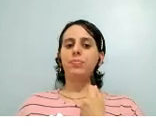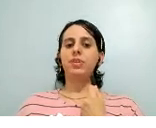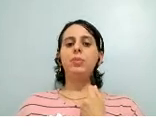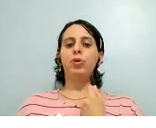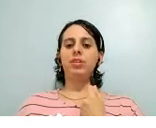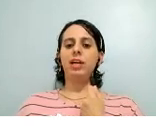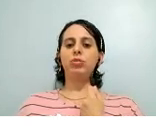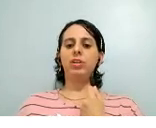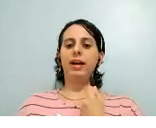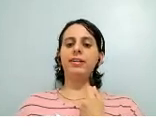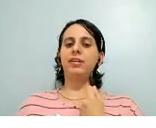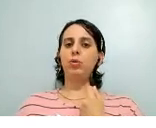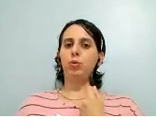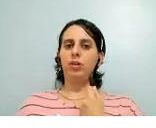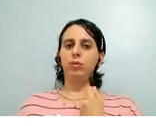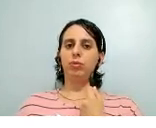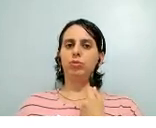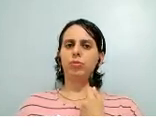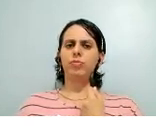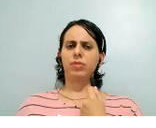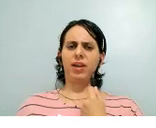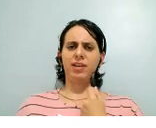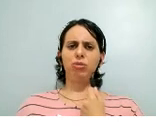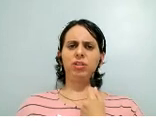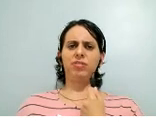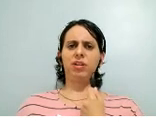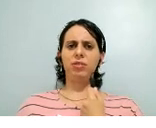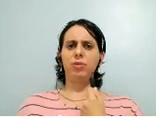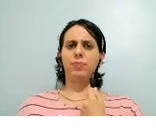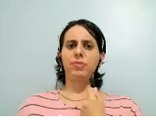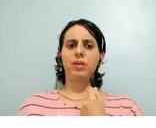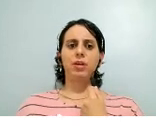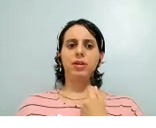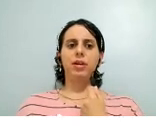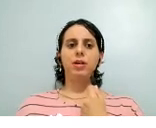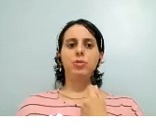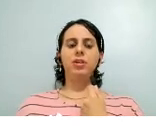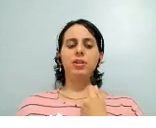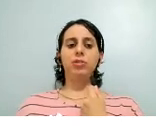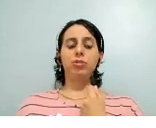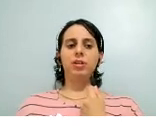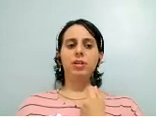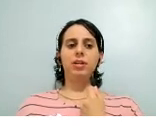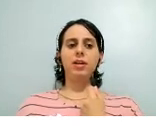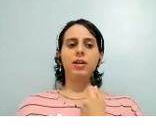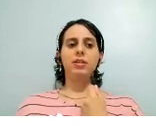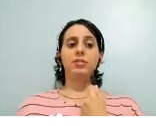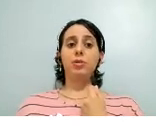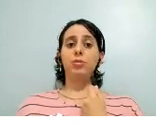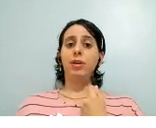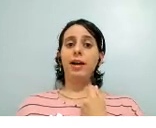acabou e podemos ficar tranquilos. É isso que está falando, né? O que que é isso daqui,